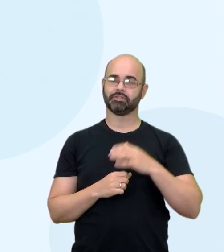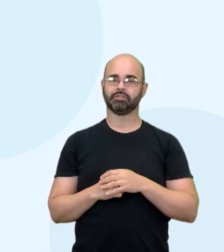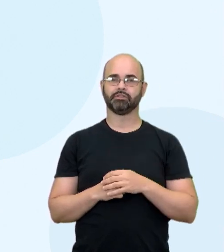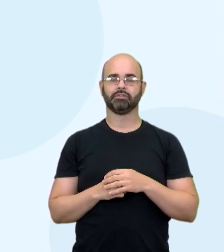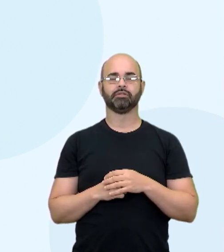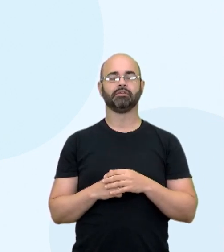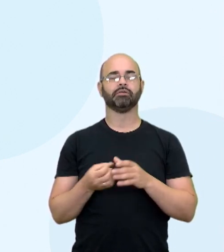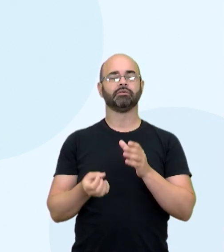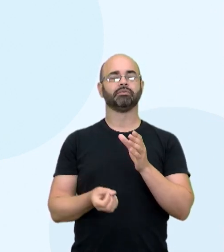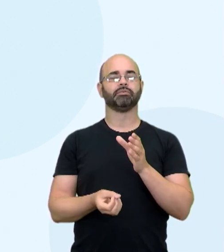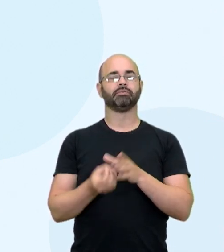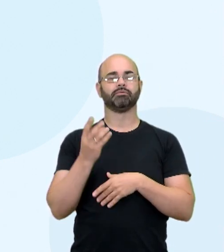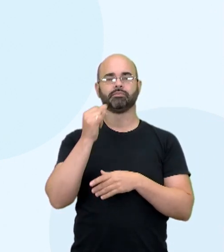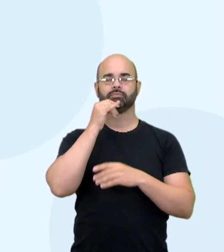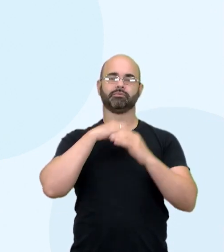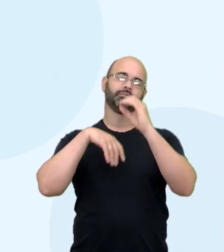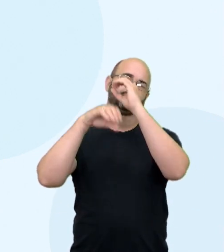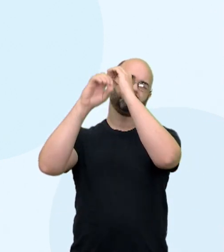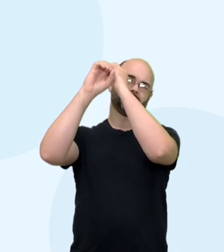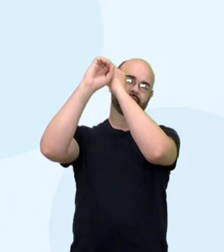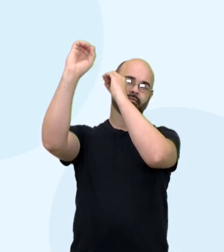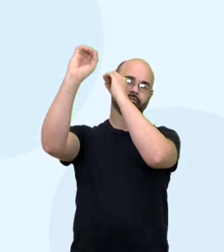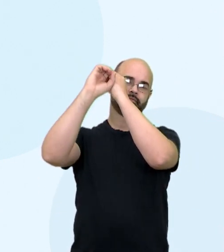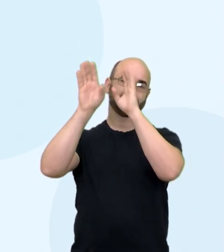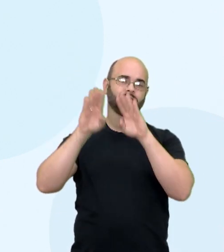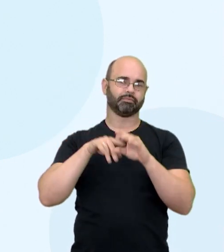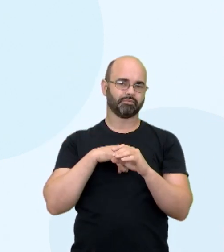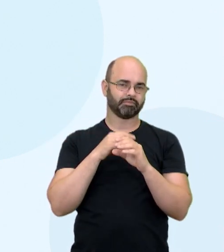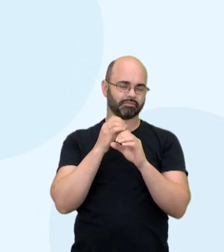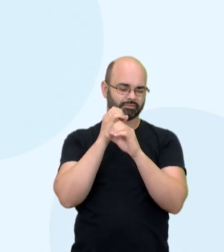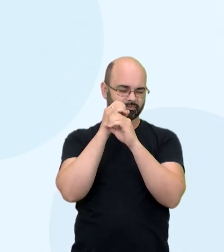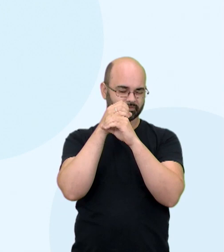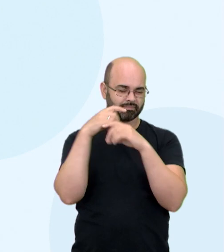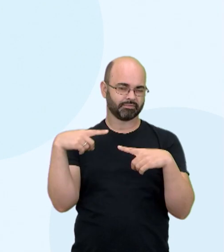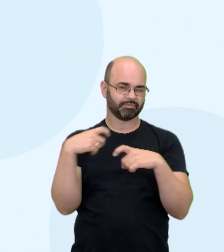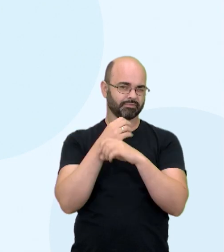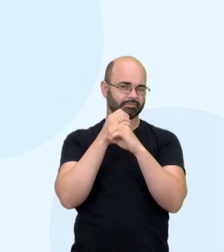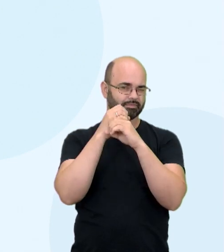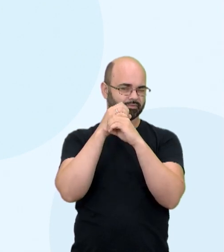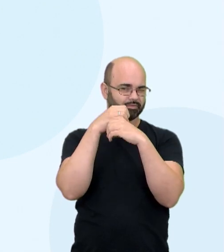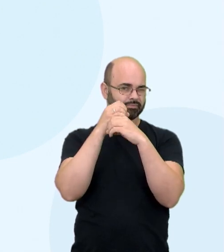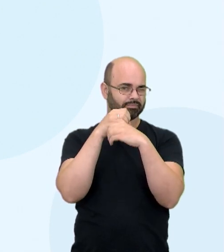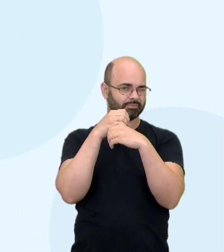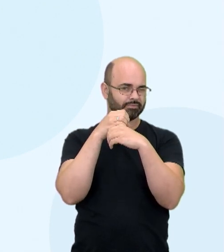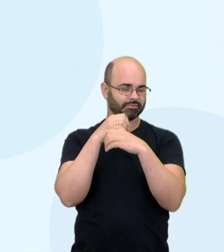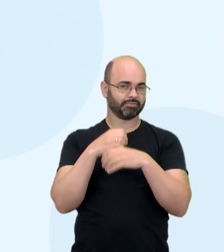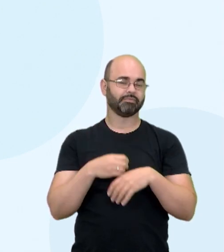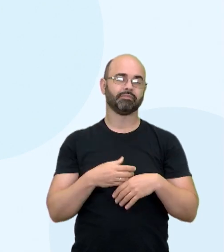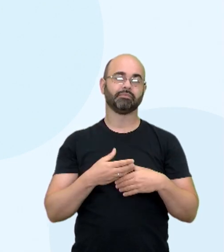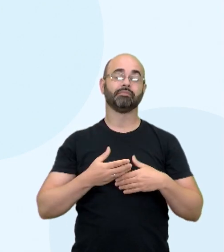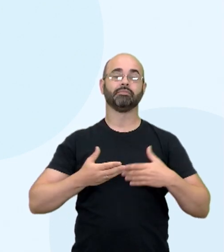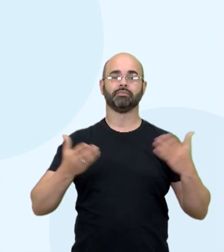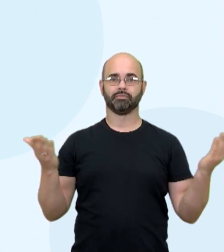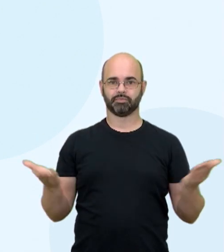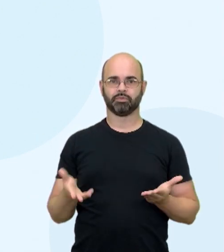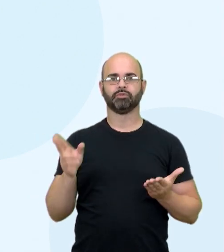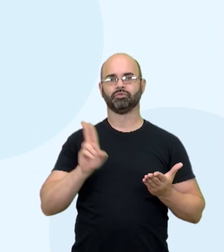por exemplo, o telescópio e o microscópio, que são amplamente utilizados, largamente